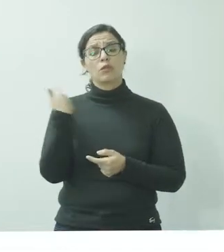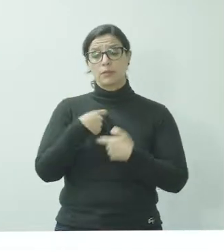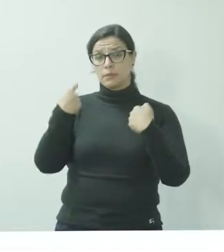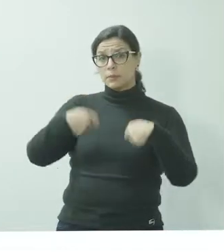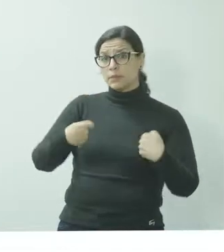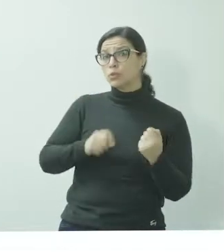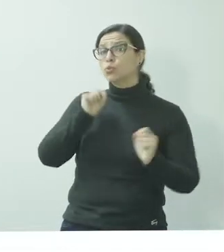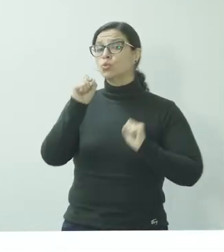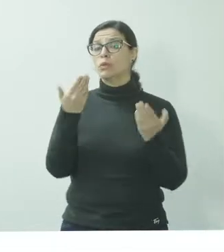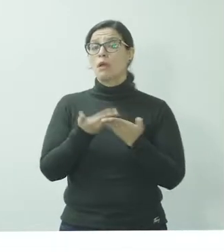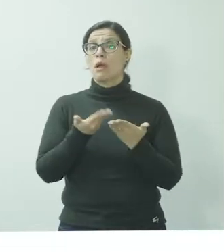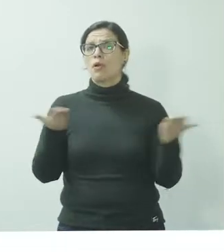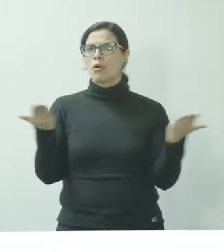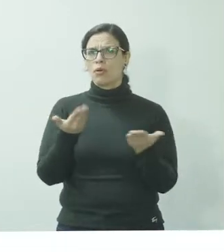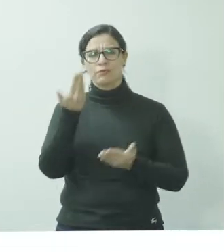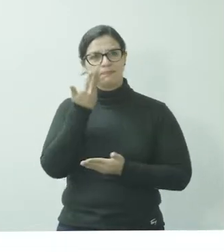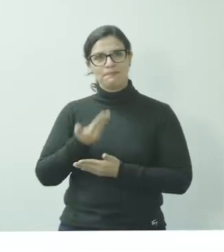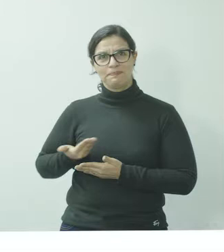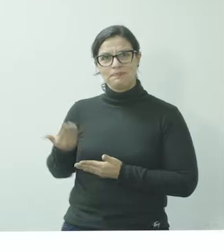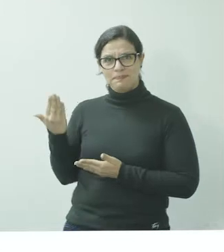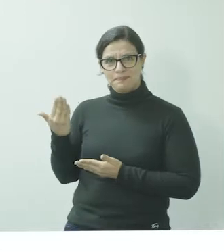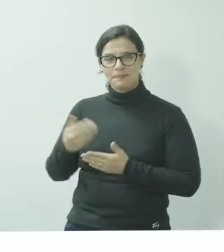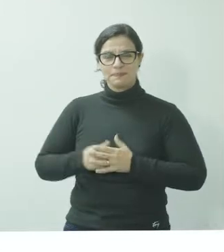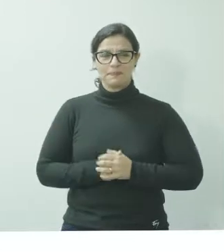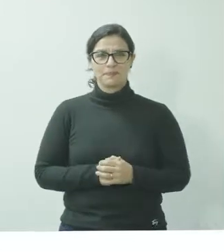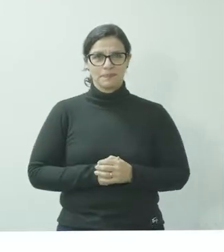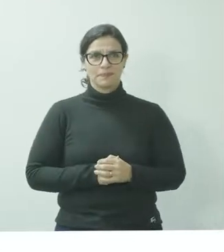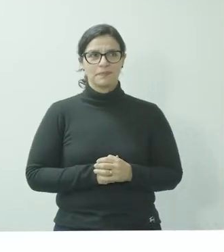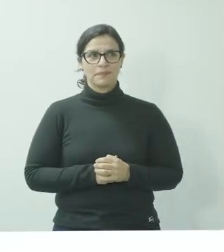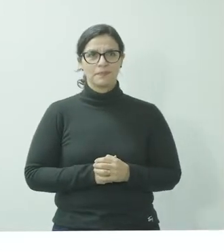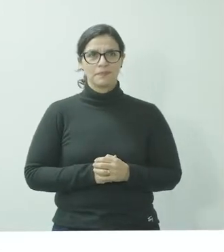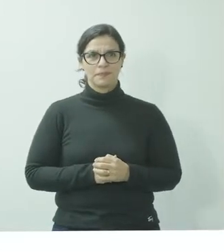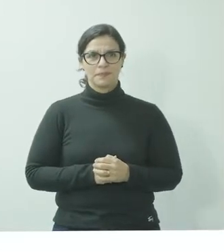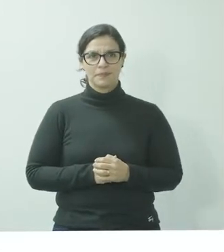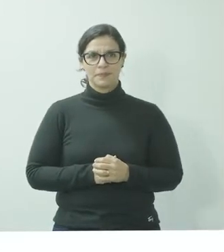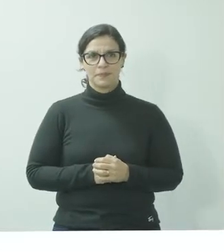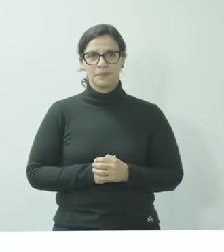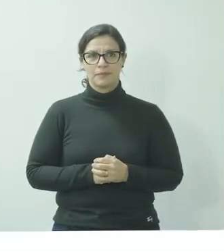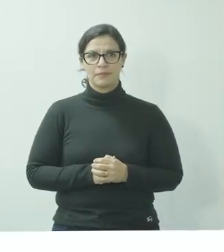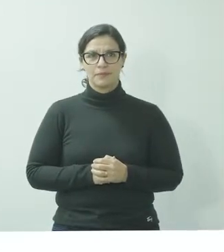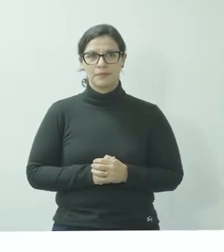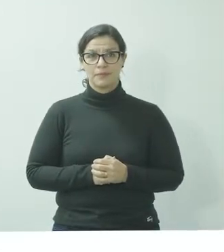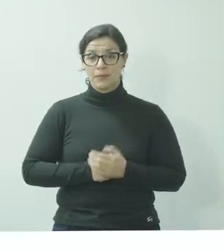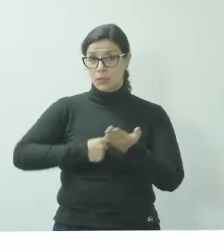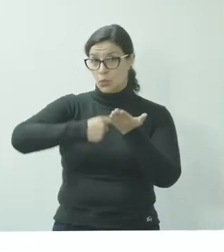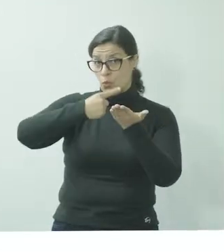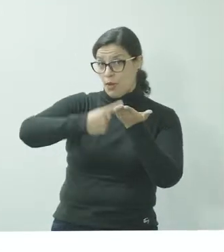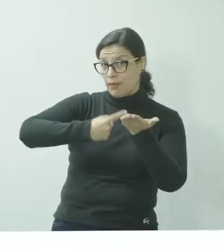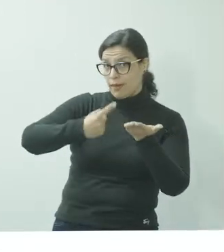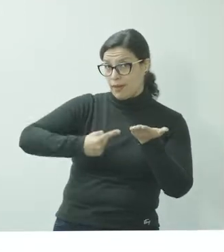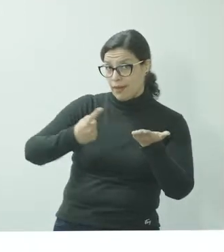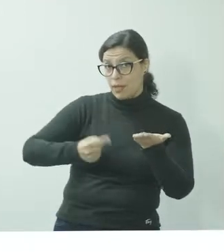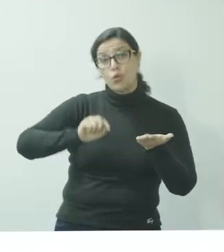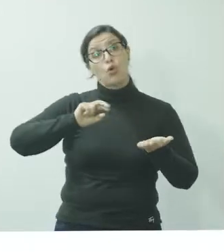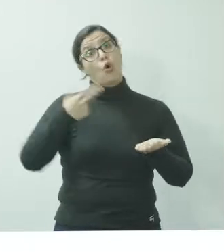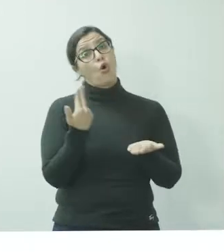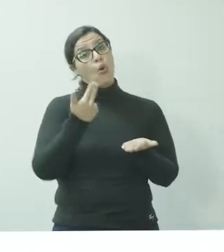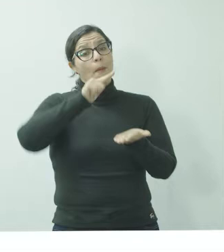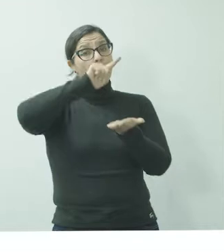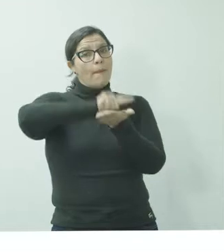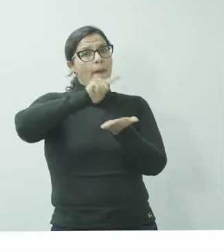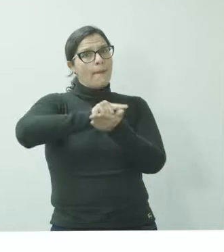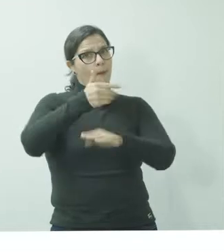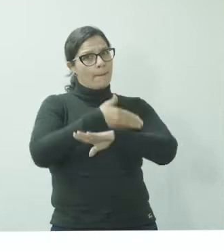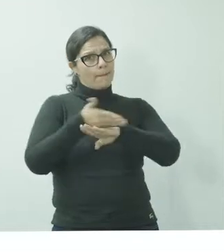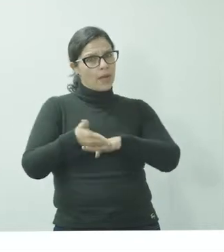hoje um caderno ou uma folha de sulfite para o registro das atividades